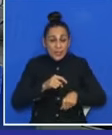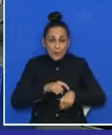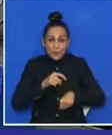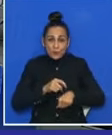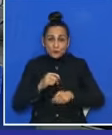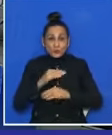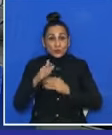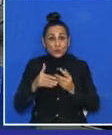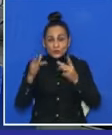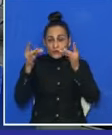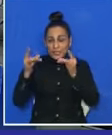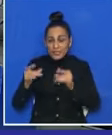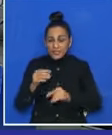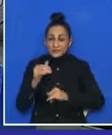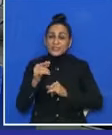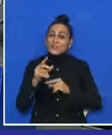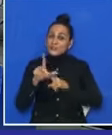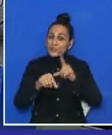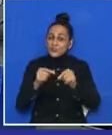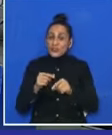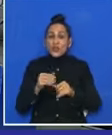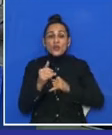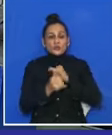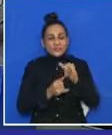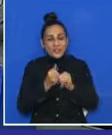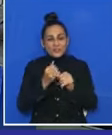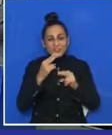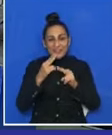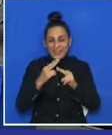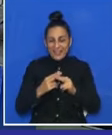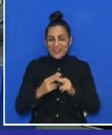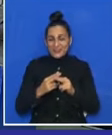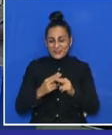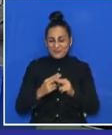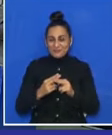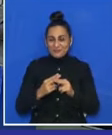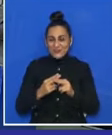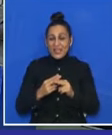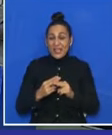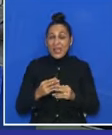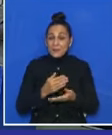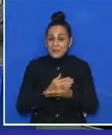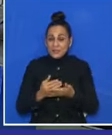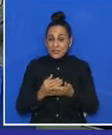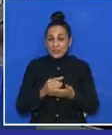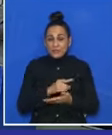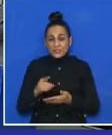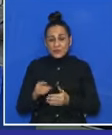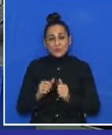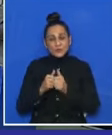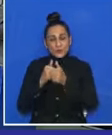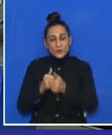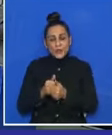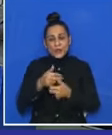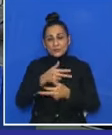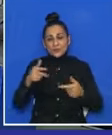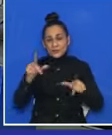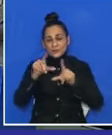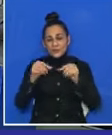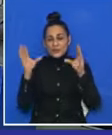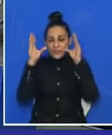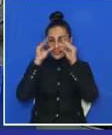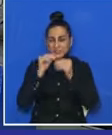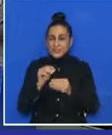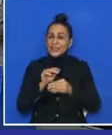conferir todos os detalhes deste sorteio no site oficial da Caixa na internet. E a partir de agora você pode acompanhar os demais sorteios